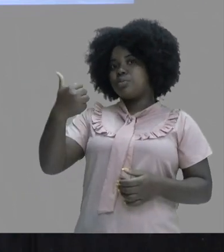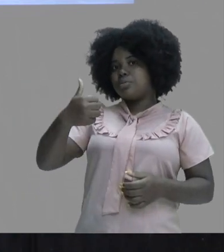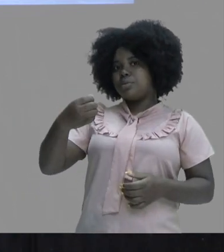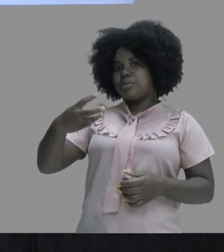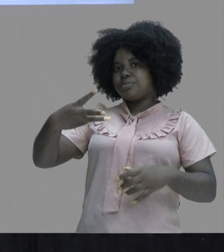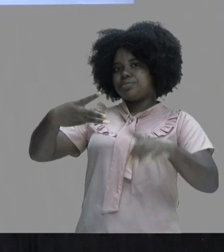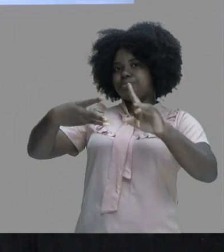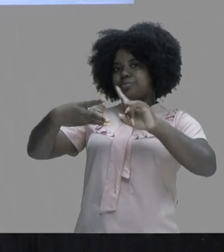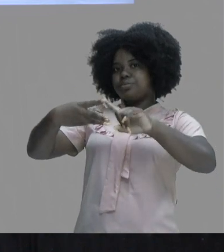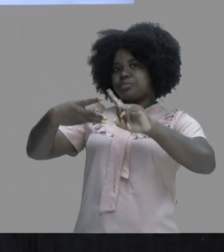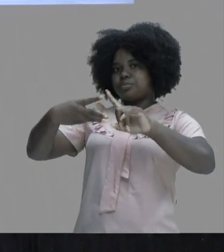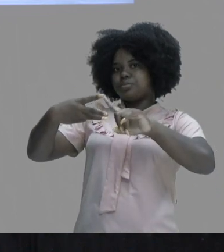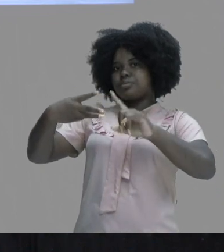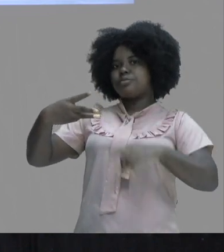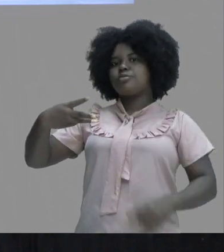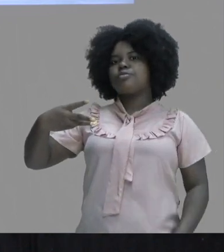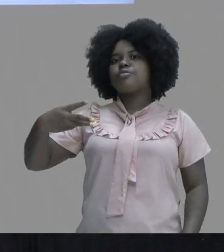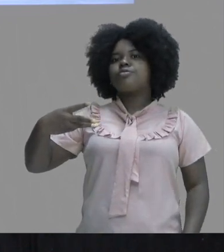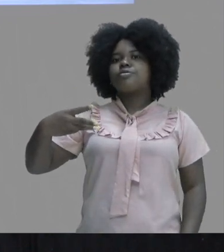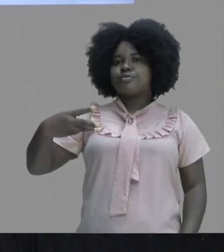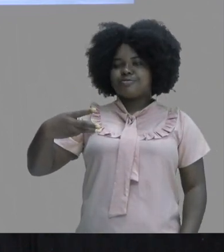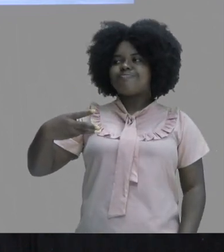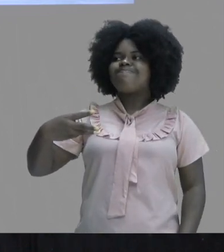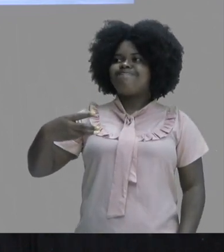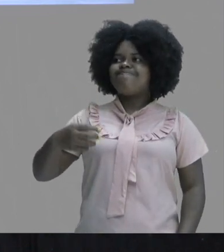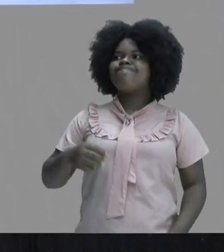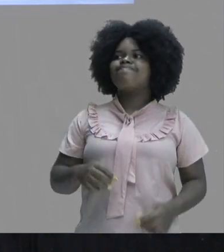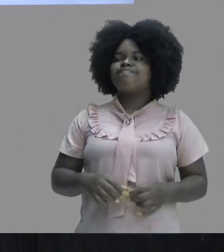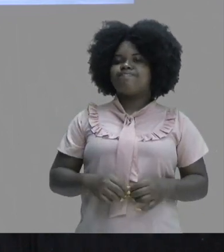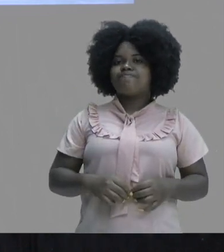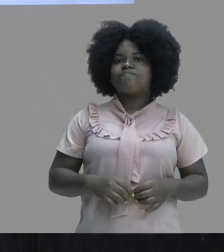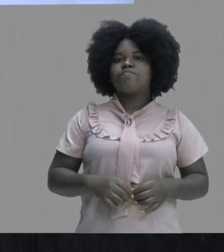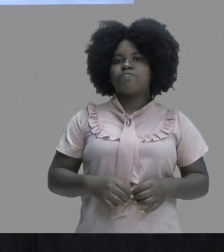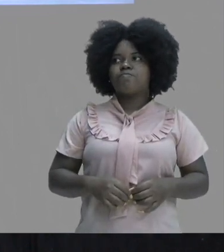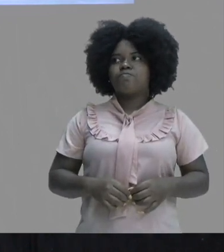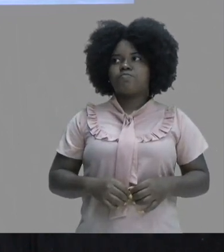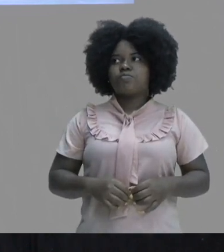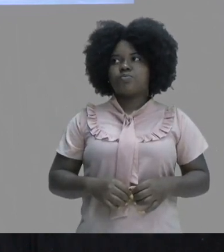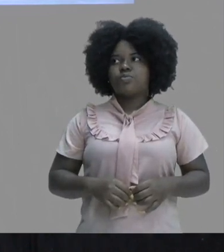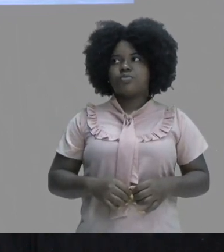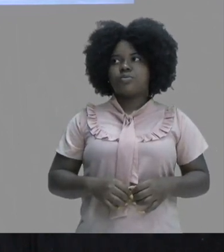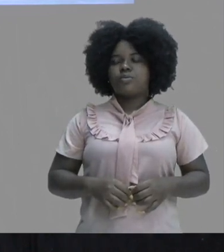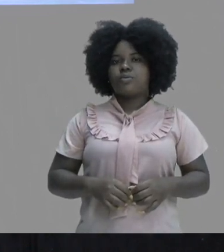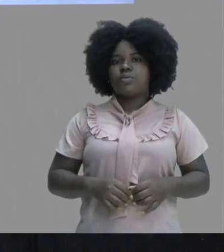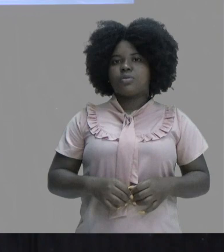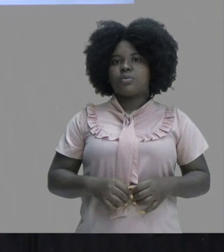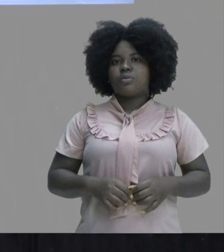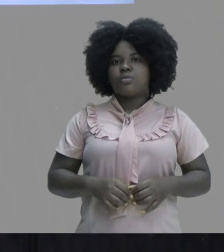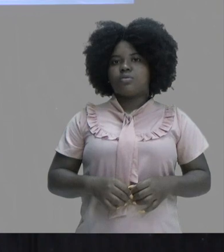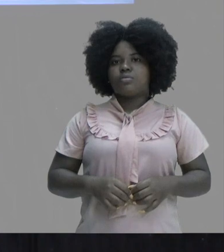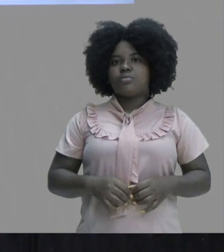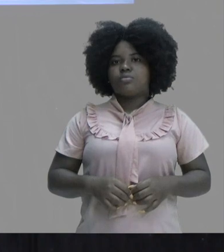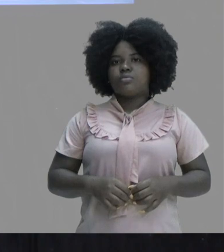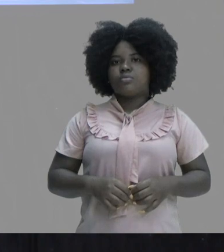artigo, do artigo 1. O artigo 1 da Declaração Universal dos Direitos Humanos da ONU diz o